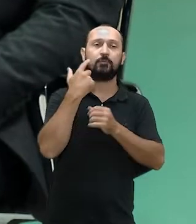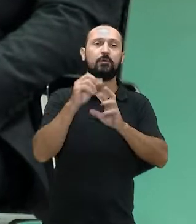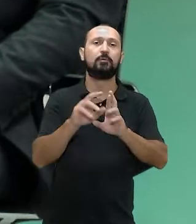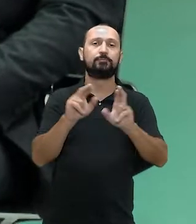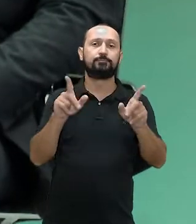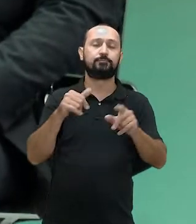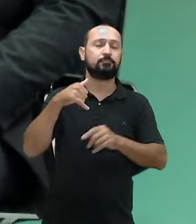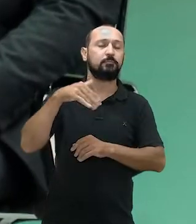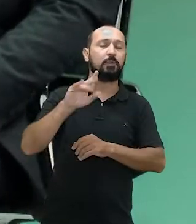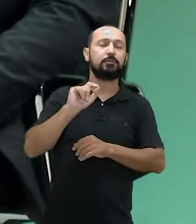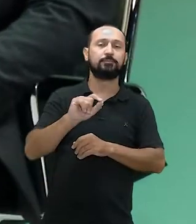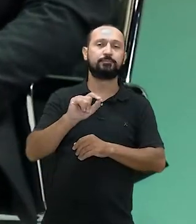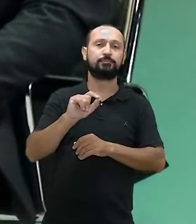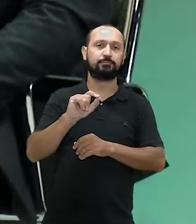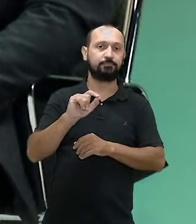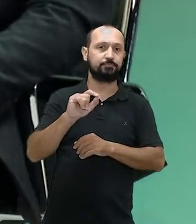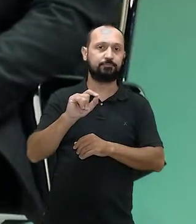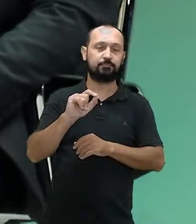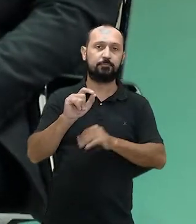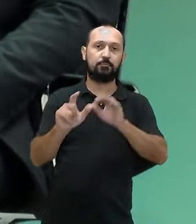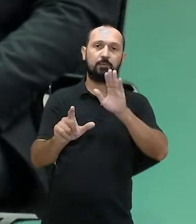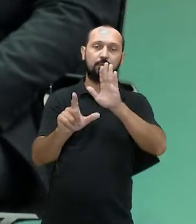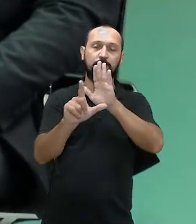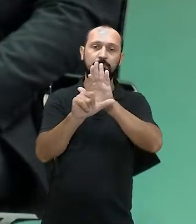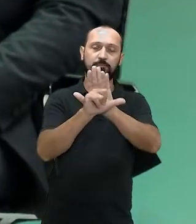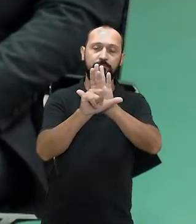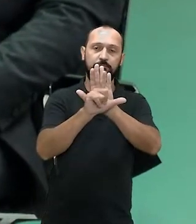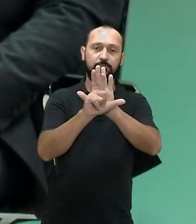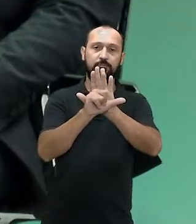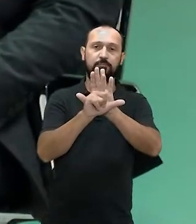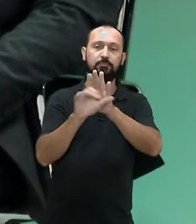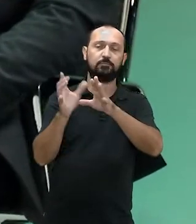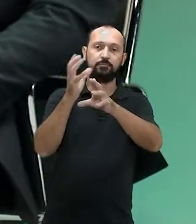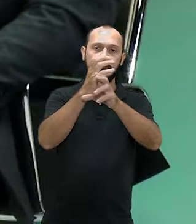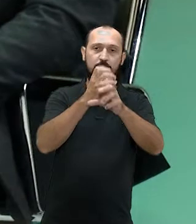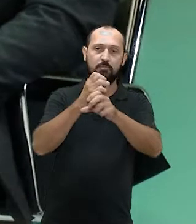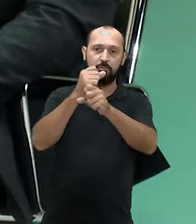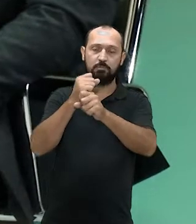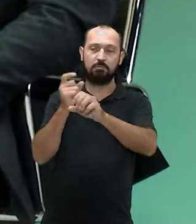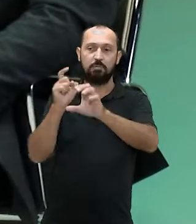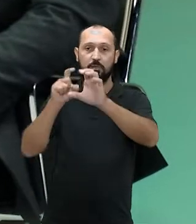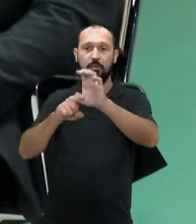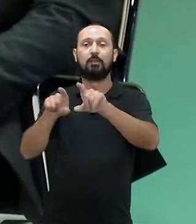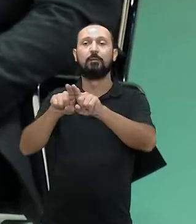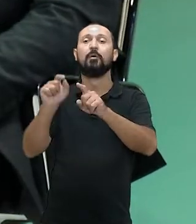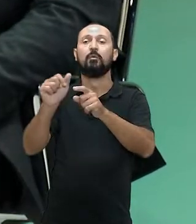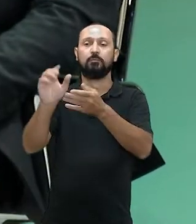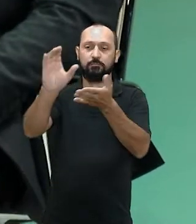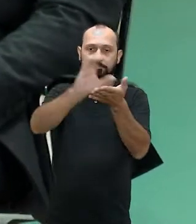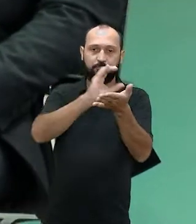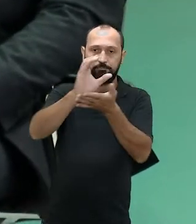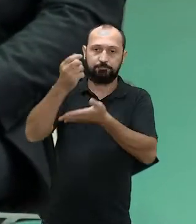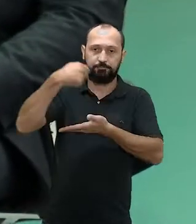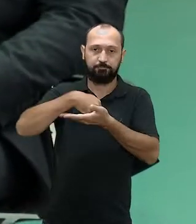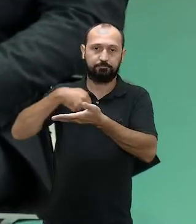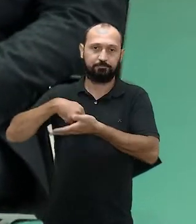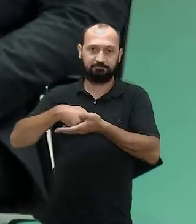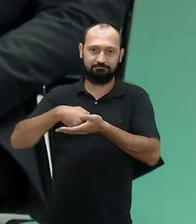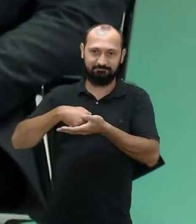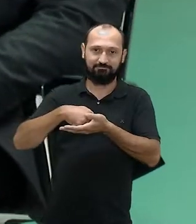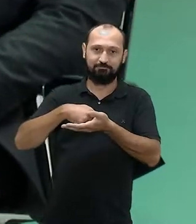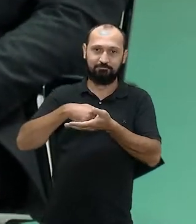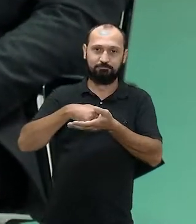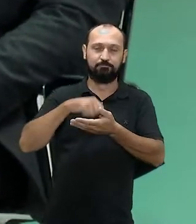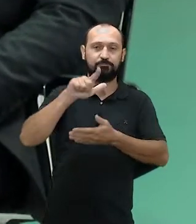diferença principal é que a lei orçamentária traz as despesas e as receitas. Já